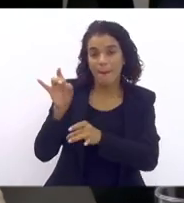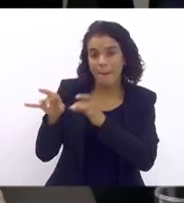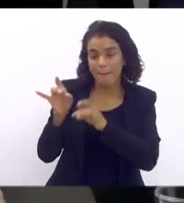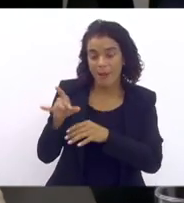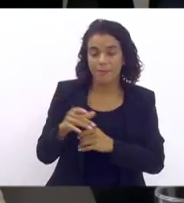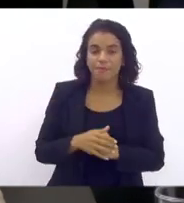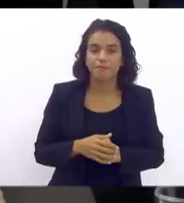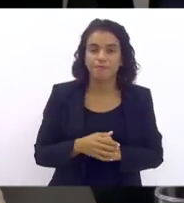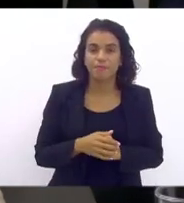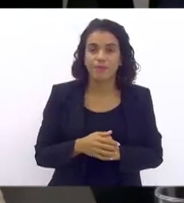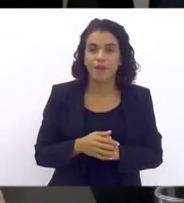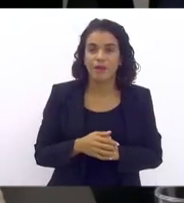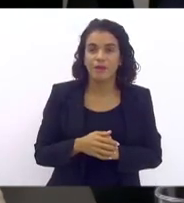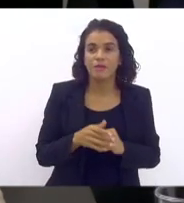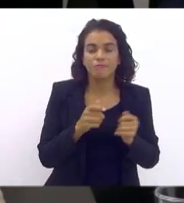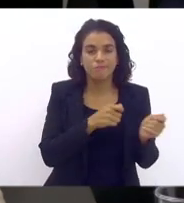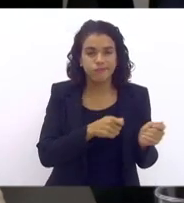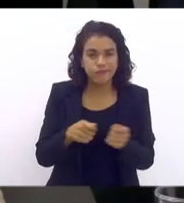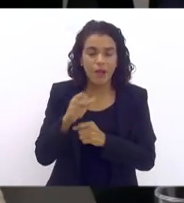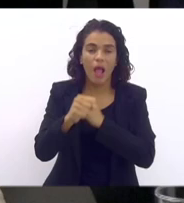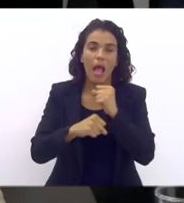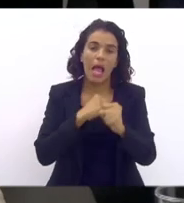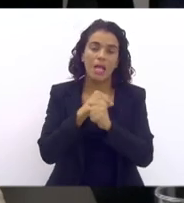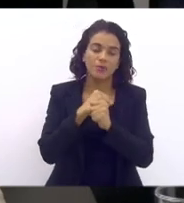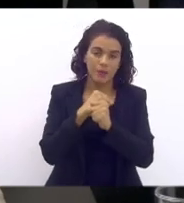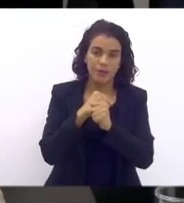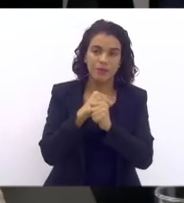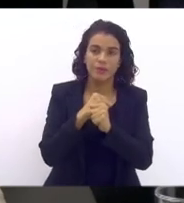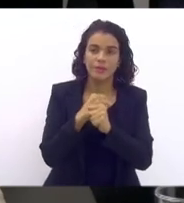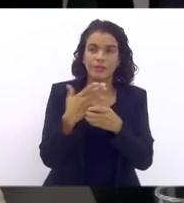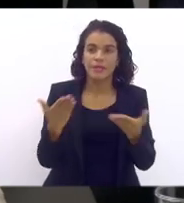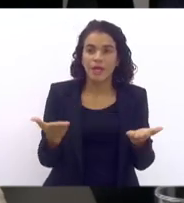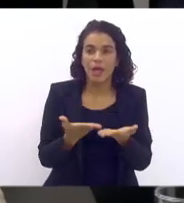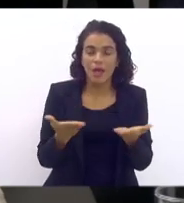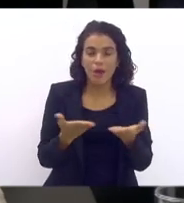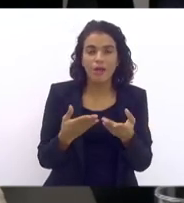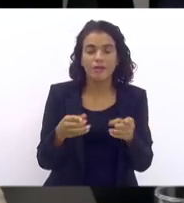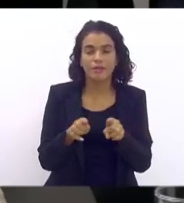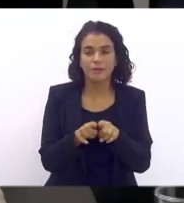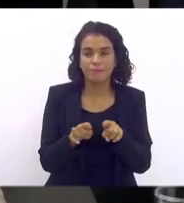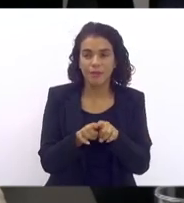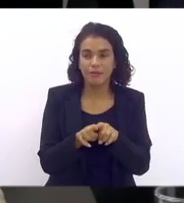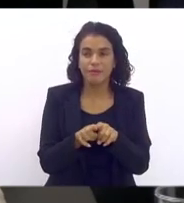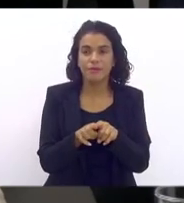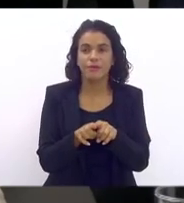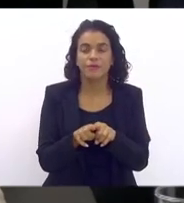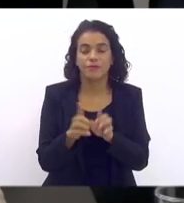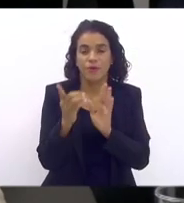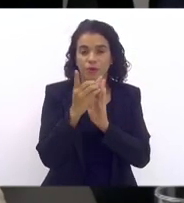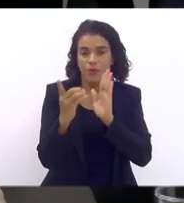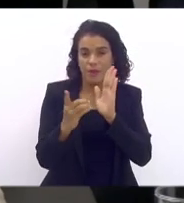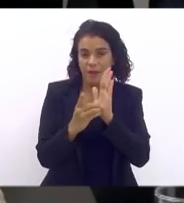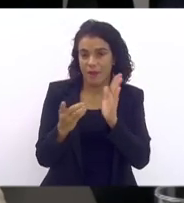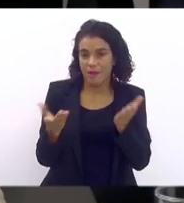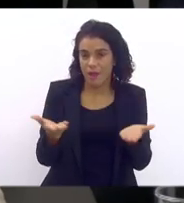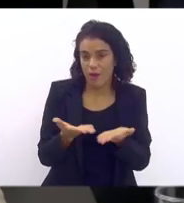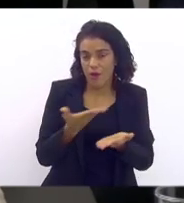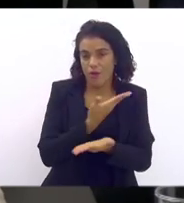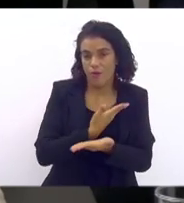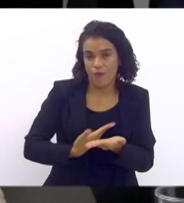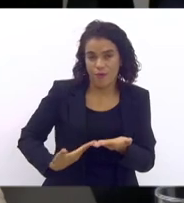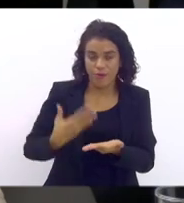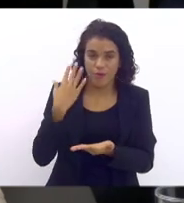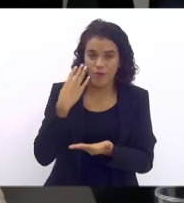anual né e agora recentemente que trouxe um pouco de de luz aí pra gente foi esse decreto que teve no nosso Governador